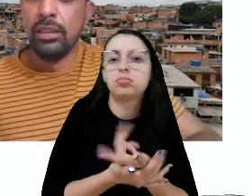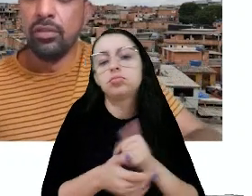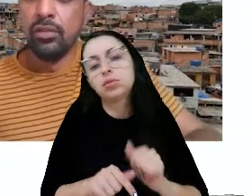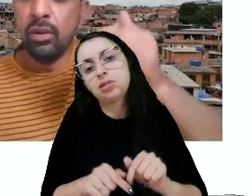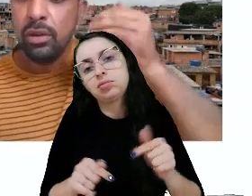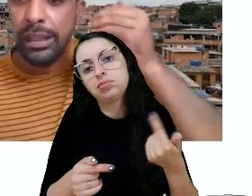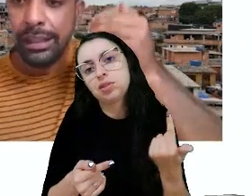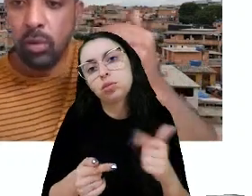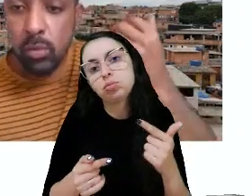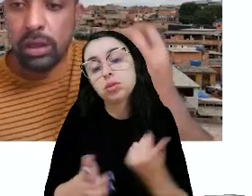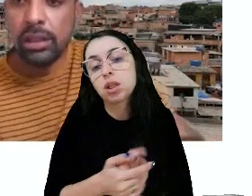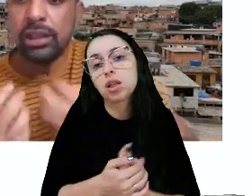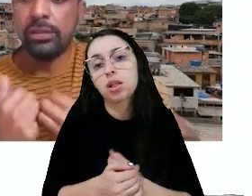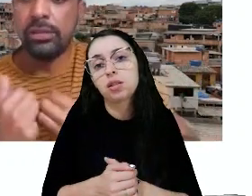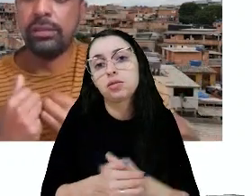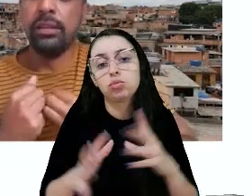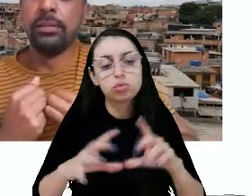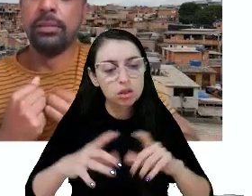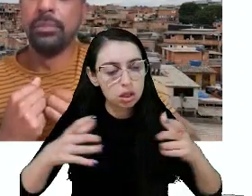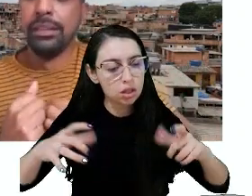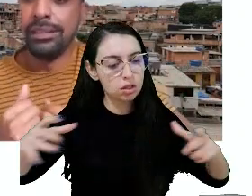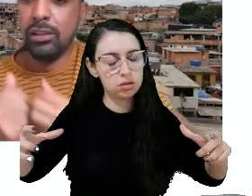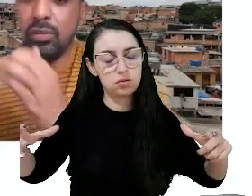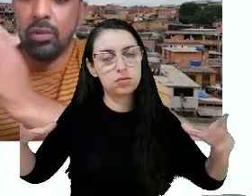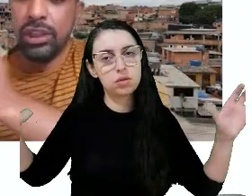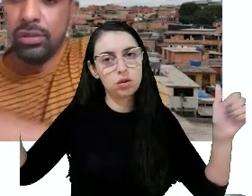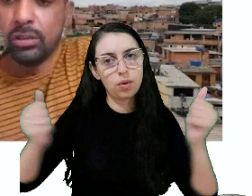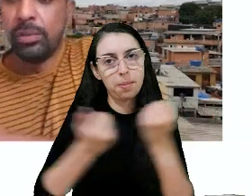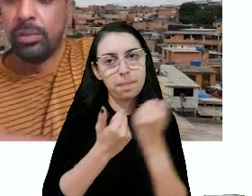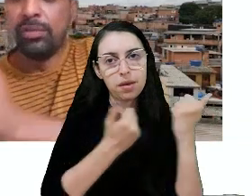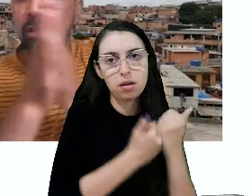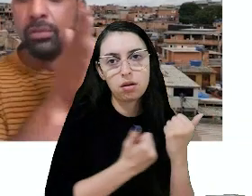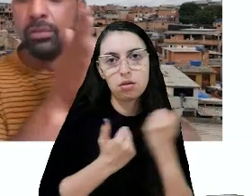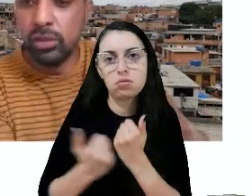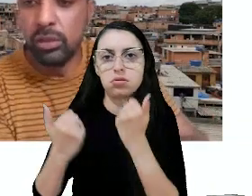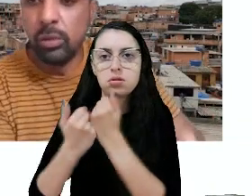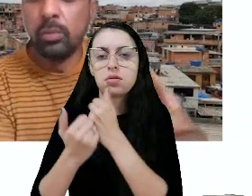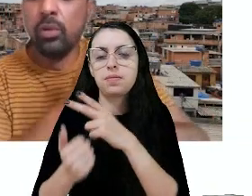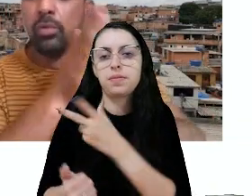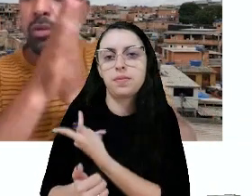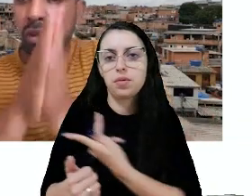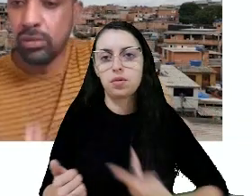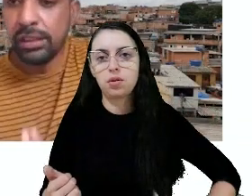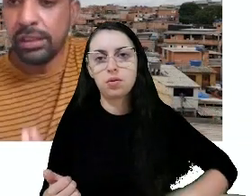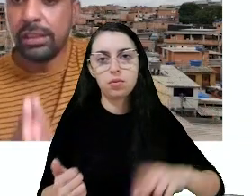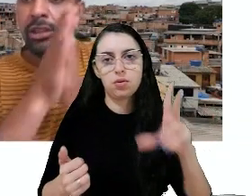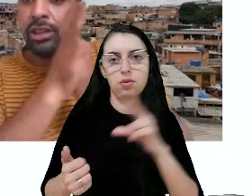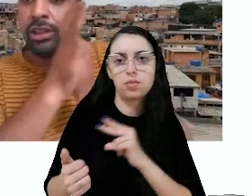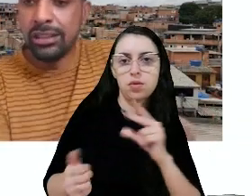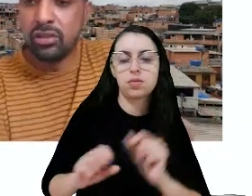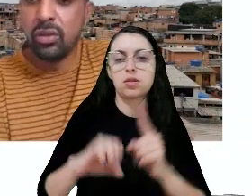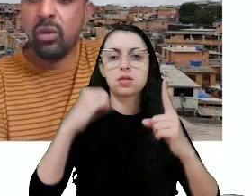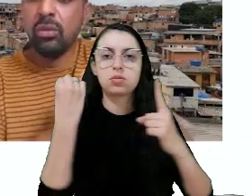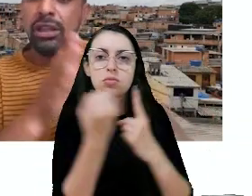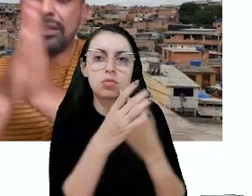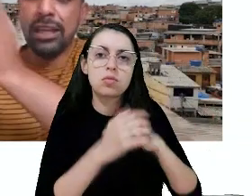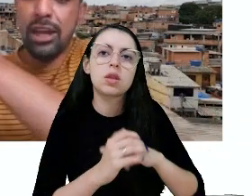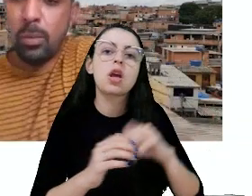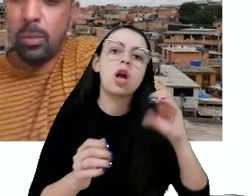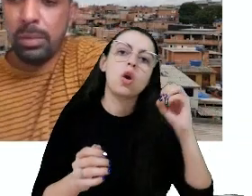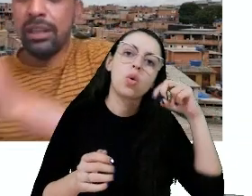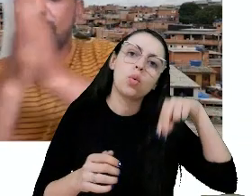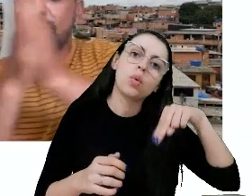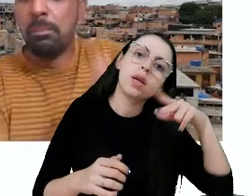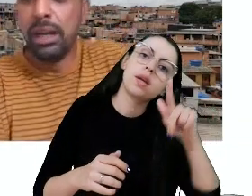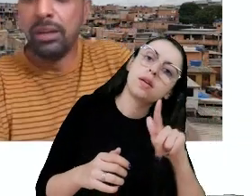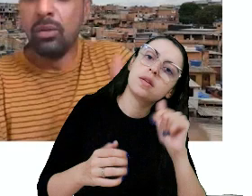rede, se não for como um grande ecossistema, se não for unir o setor privado, o setor público, a sociedade, as